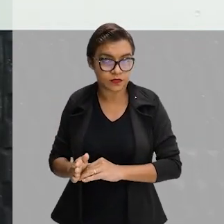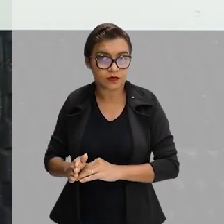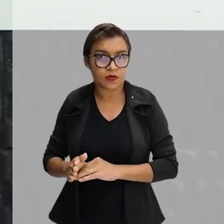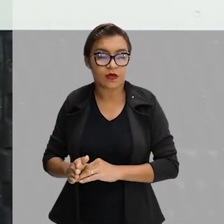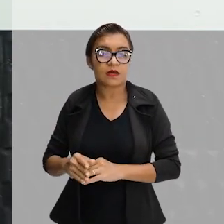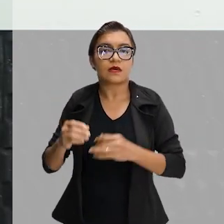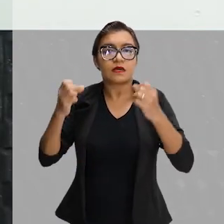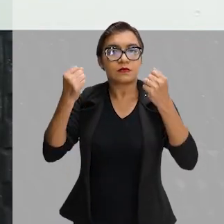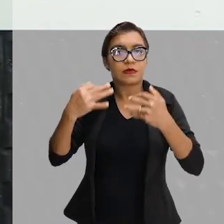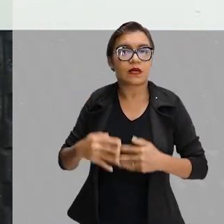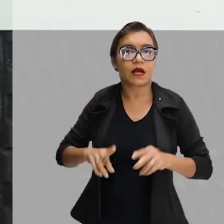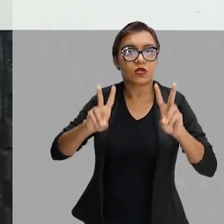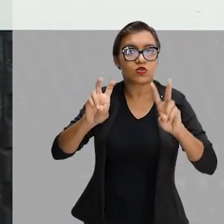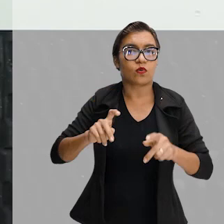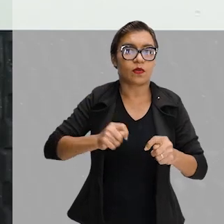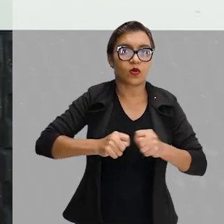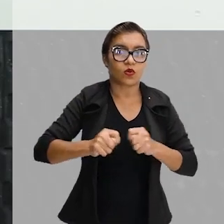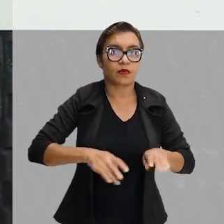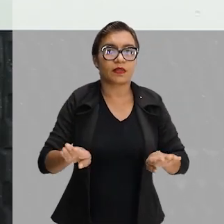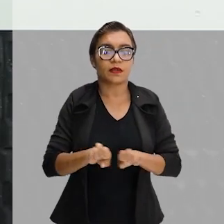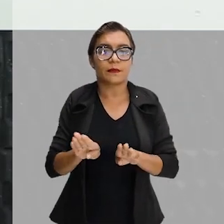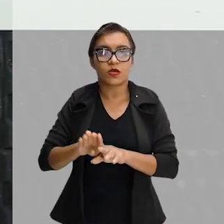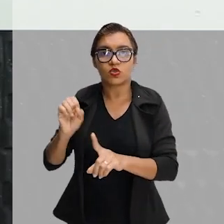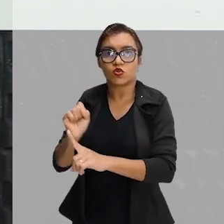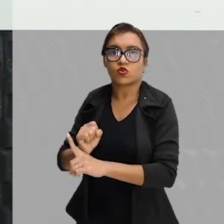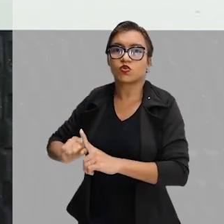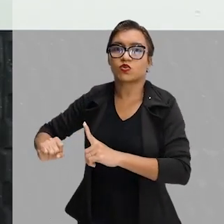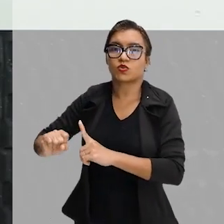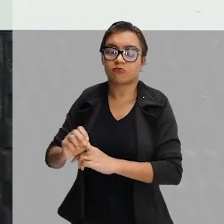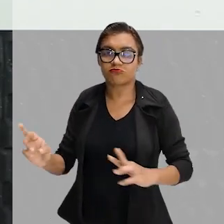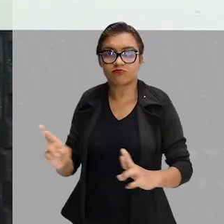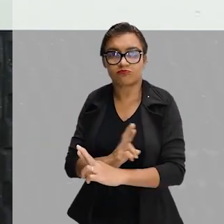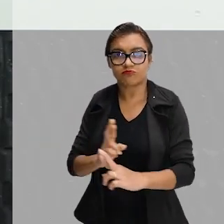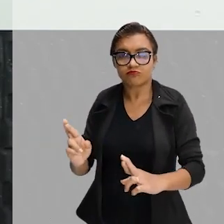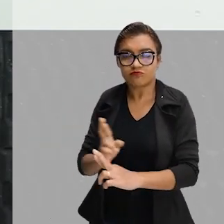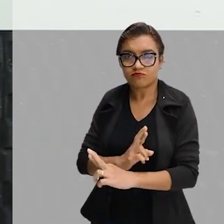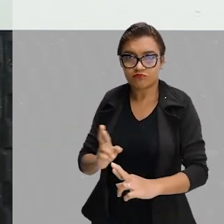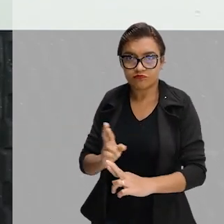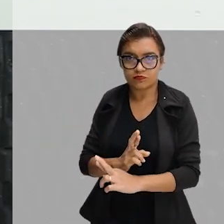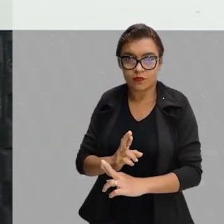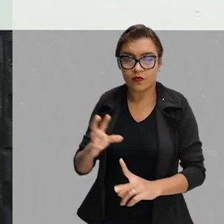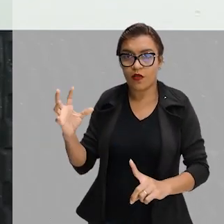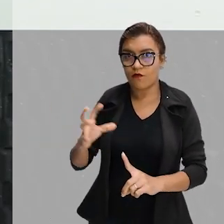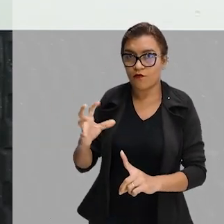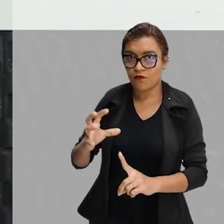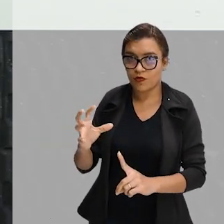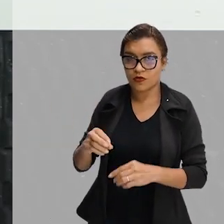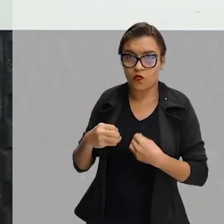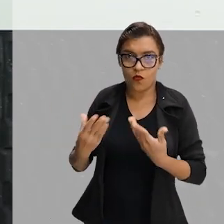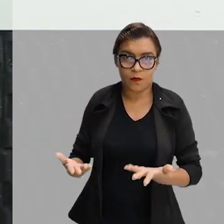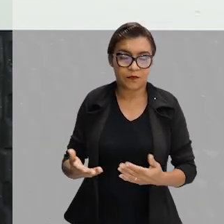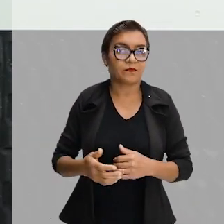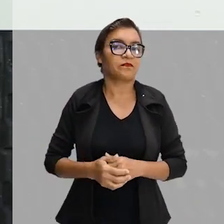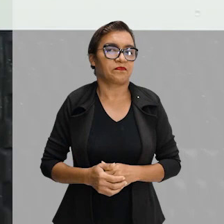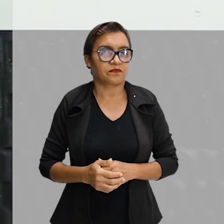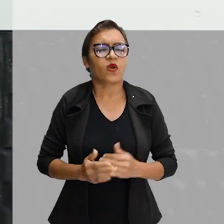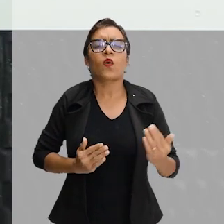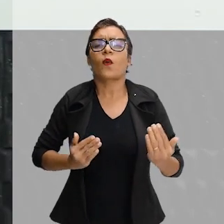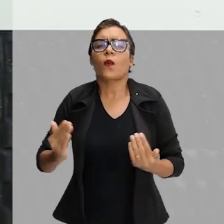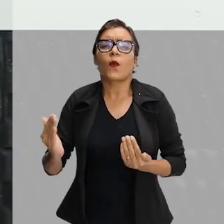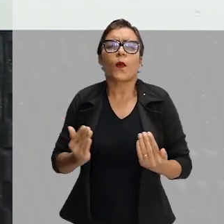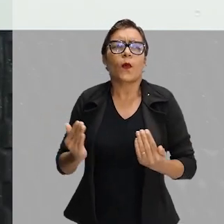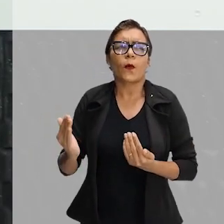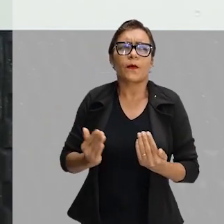também das relações sociais que essa economia traz para o nosso dia a dia. Então, vamos fazer com uma